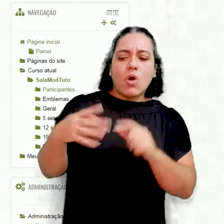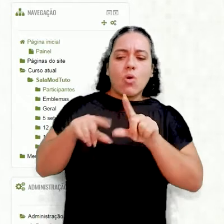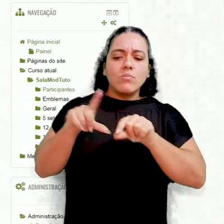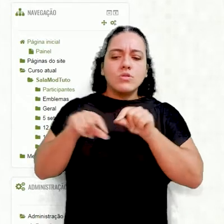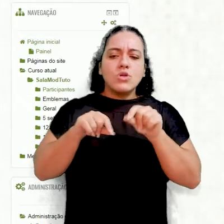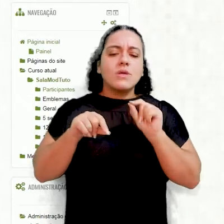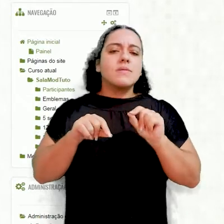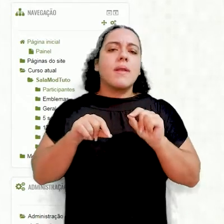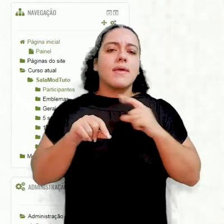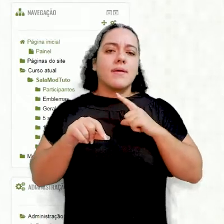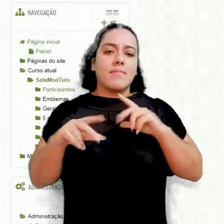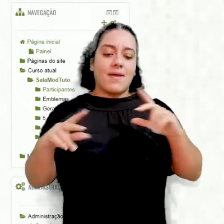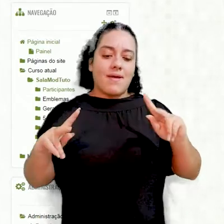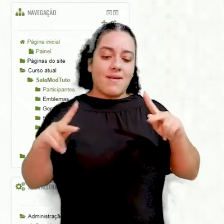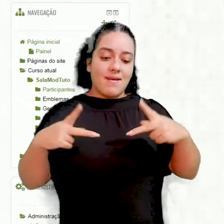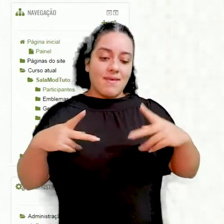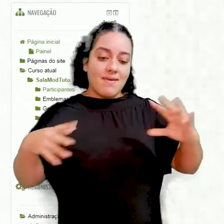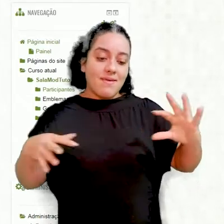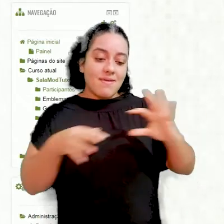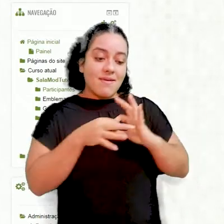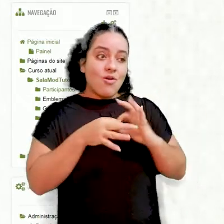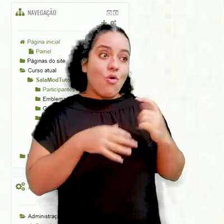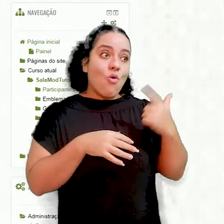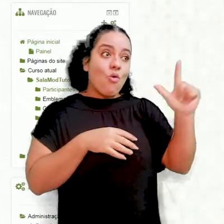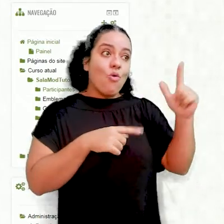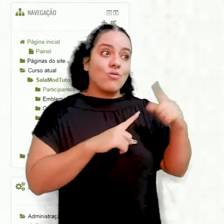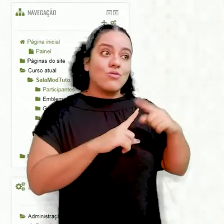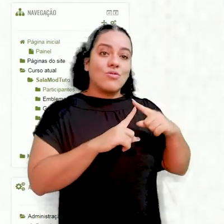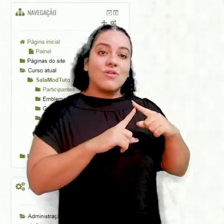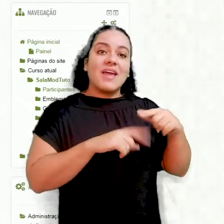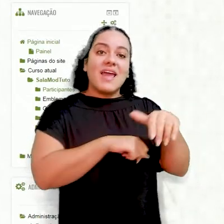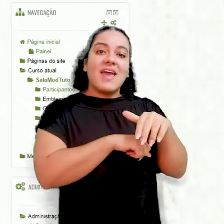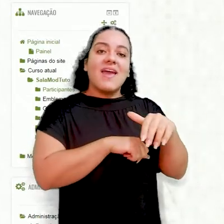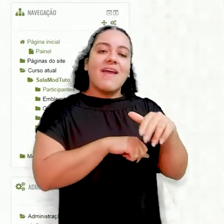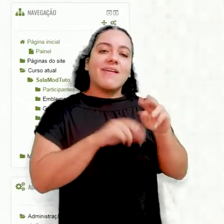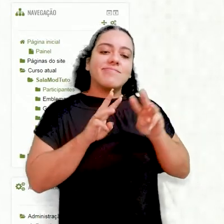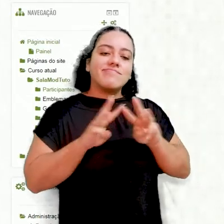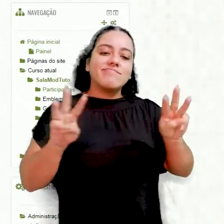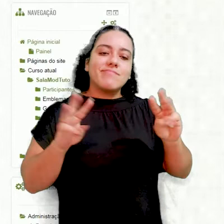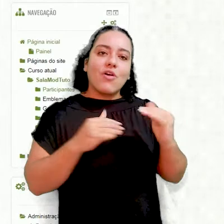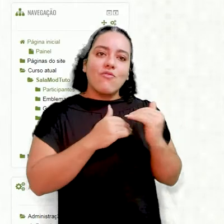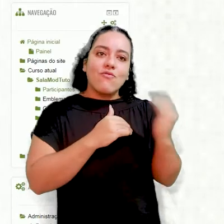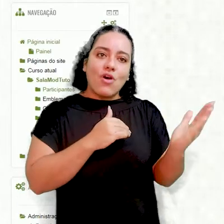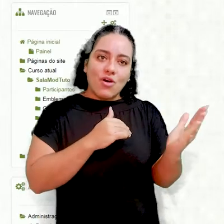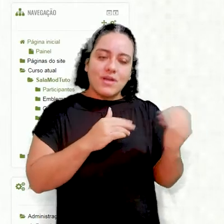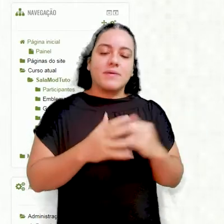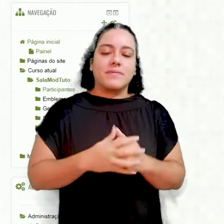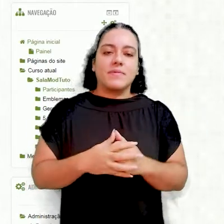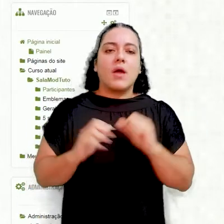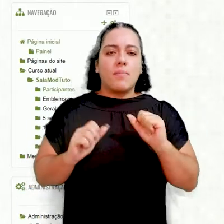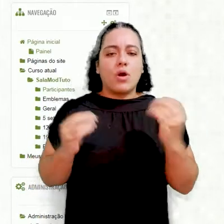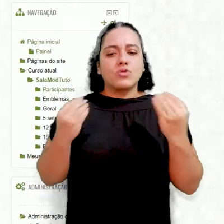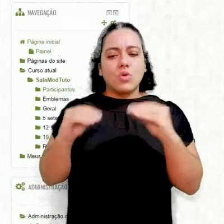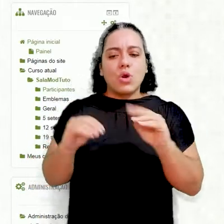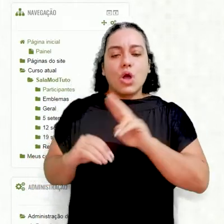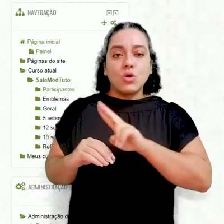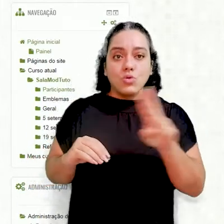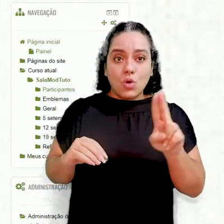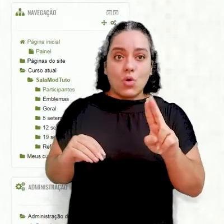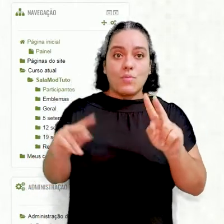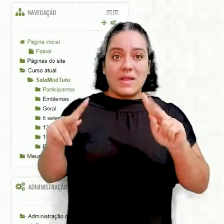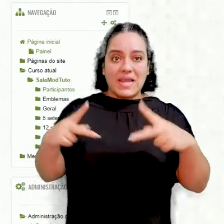fazer um link com uma URL externa, com o endereço da web externa. Então, pode colocar aqui o nome do link,